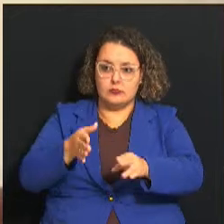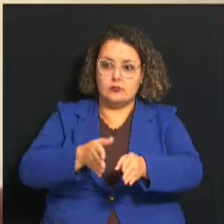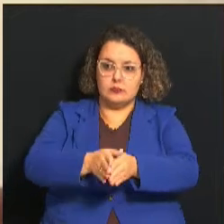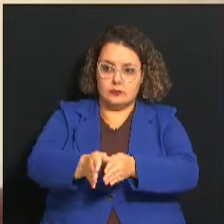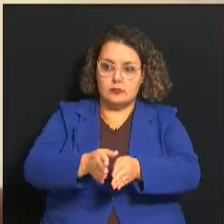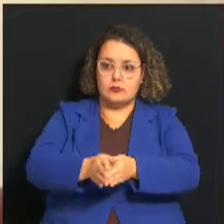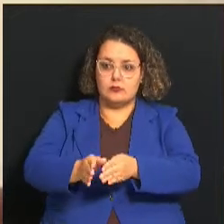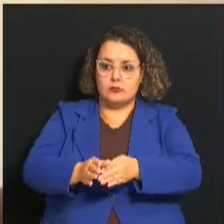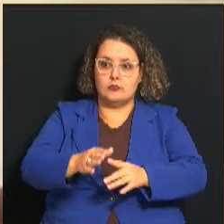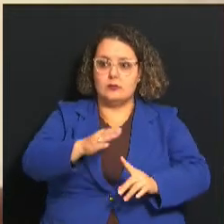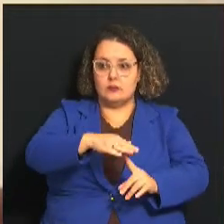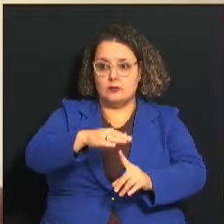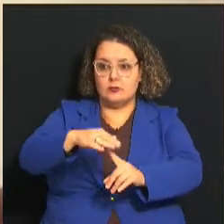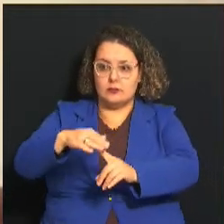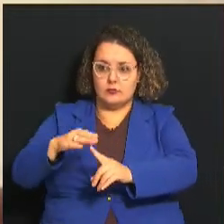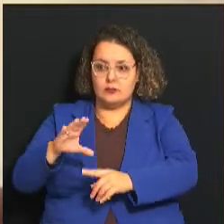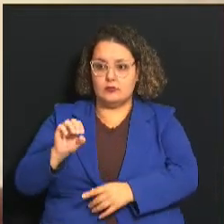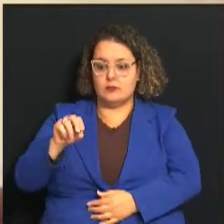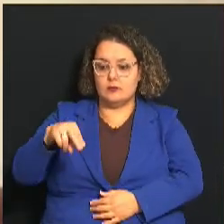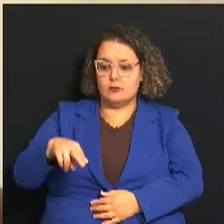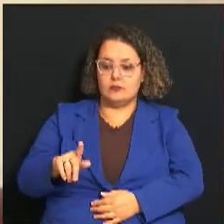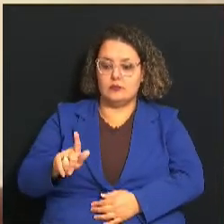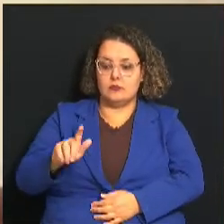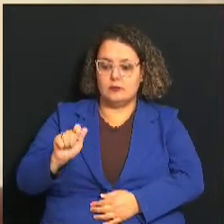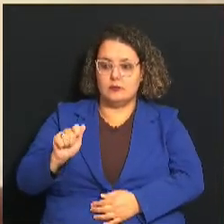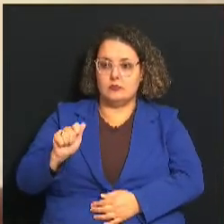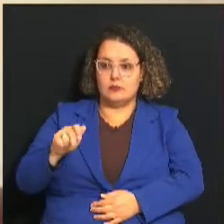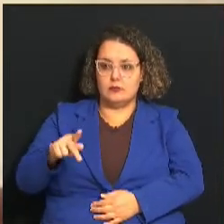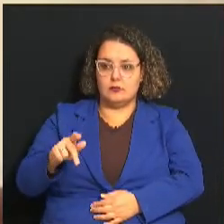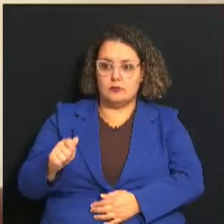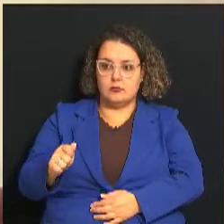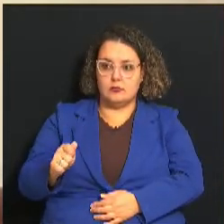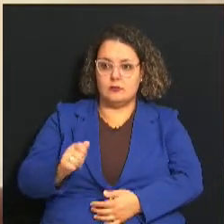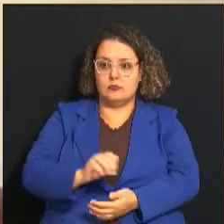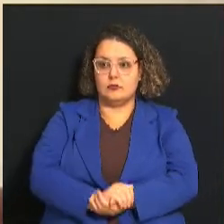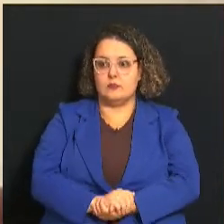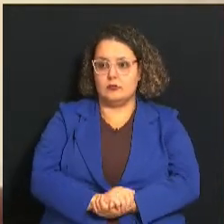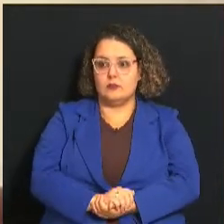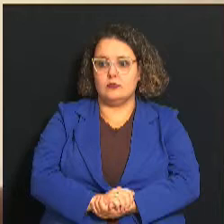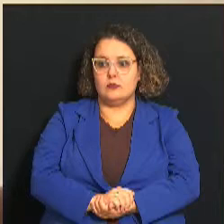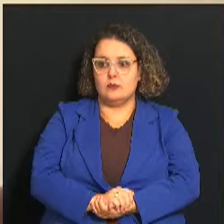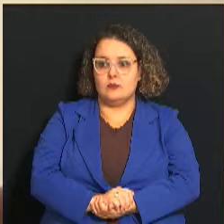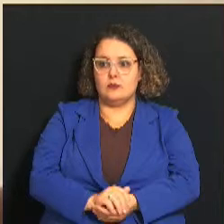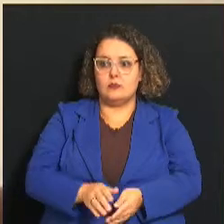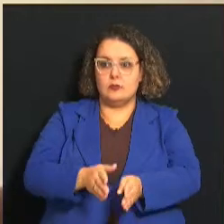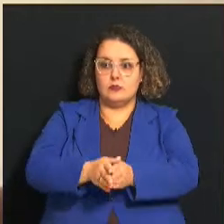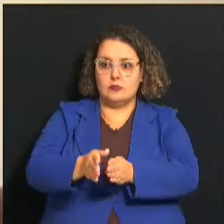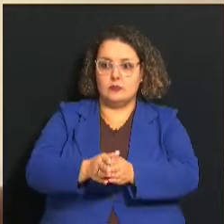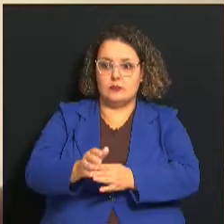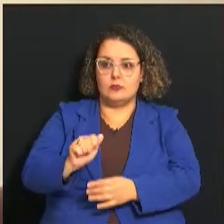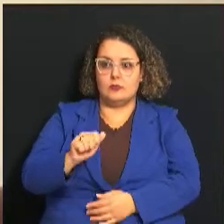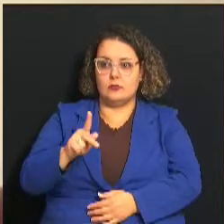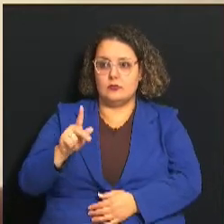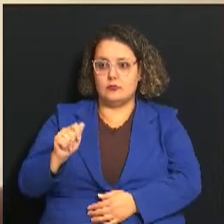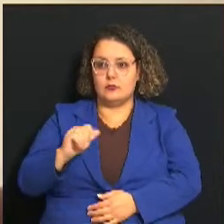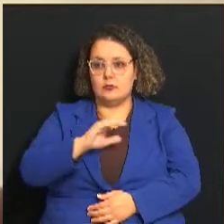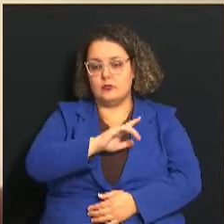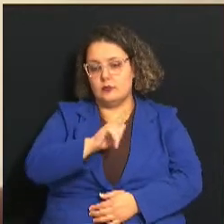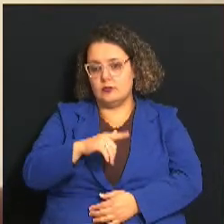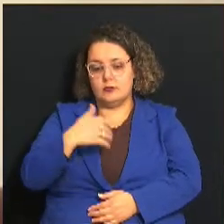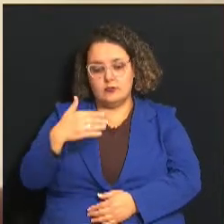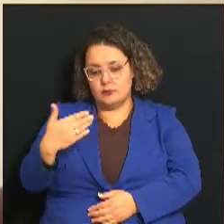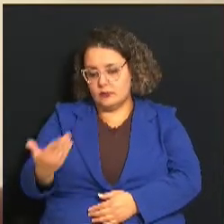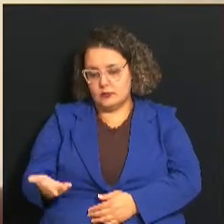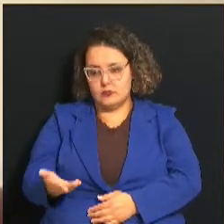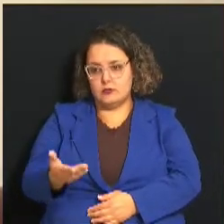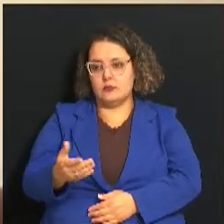Meio Ambiente, do CONGEAPA e eventualmente do Conselho da APA do Campo Grande, enfim, né? Que a gente